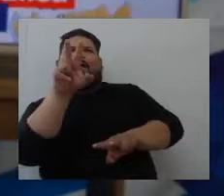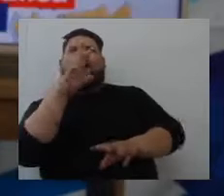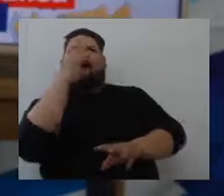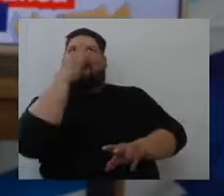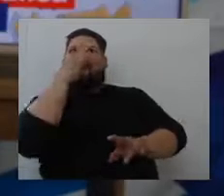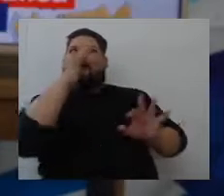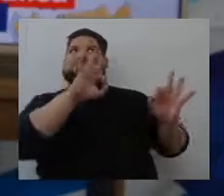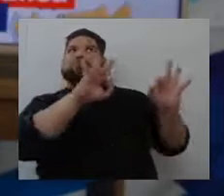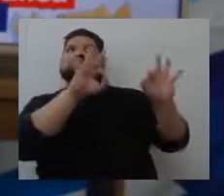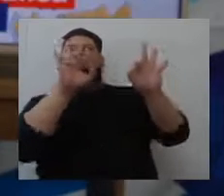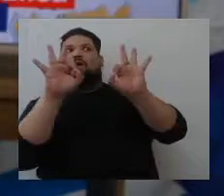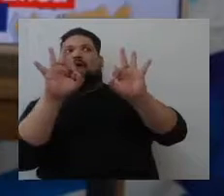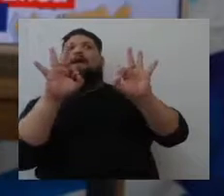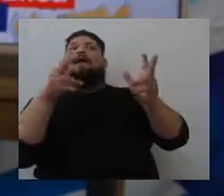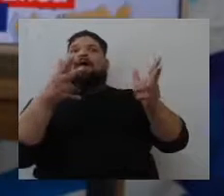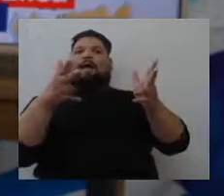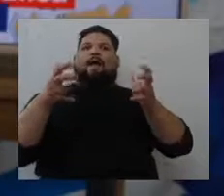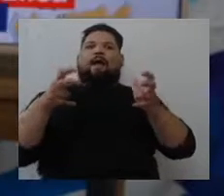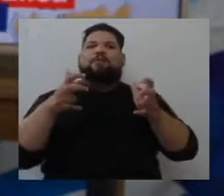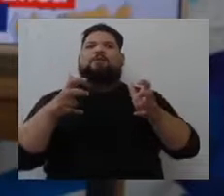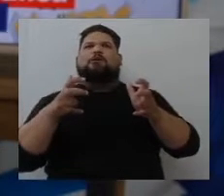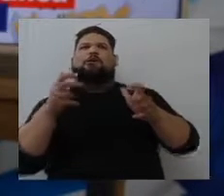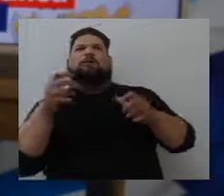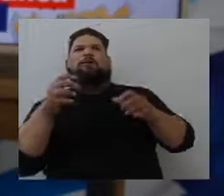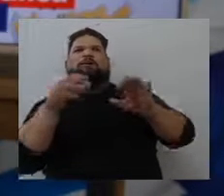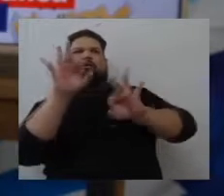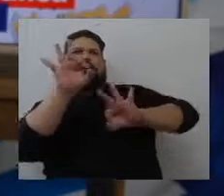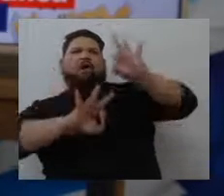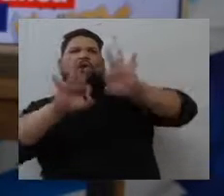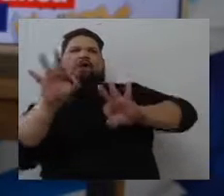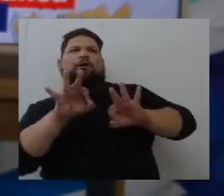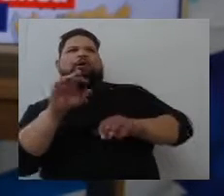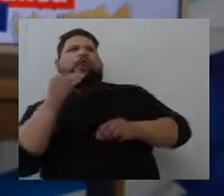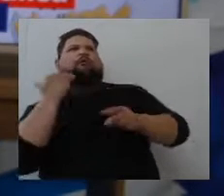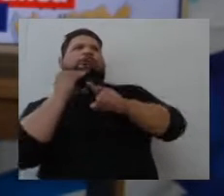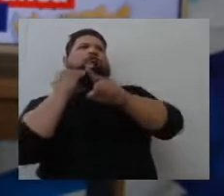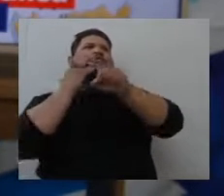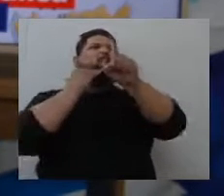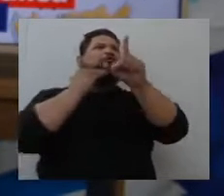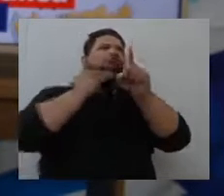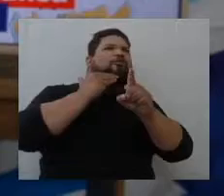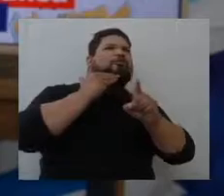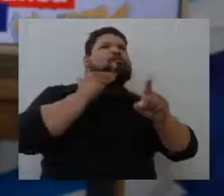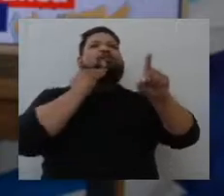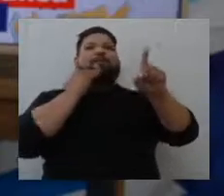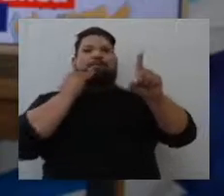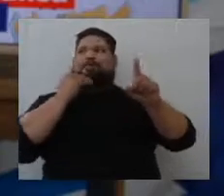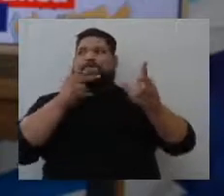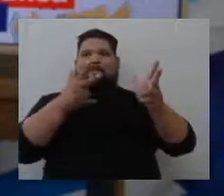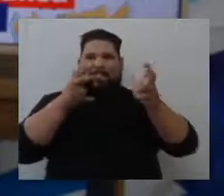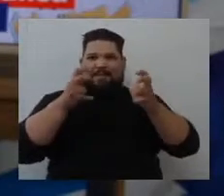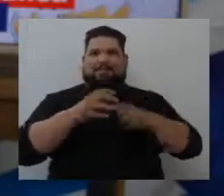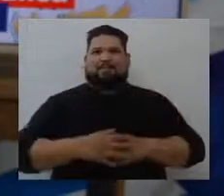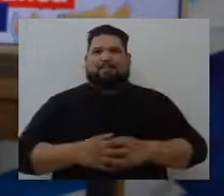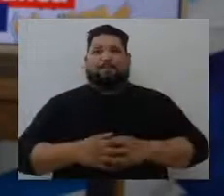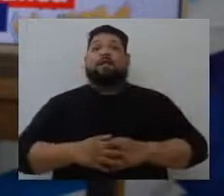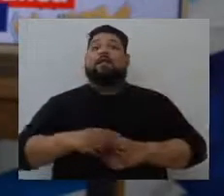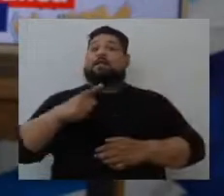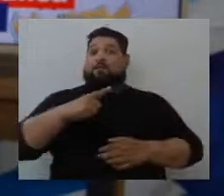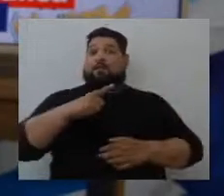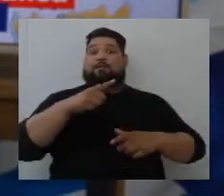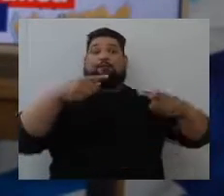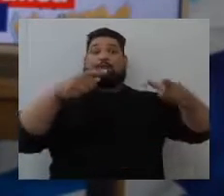ideia de como era picotado esse território. Tá bem? Você pode ver várias